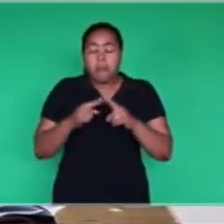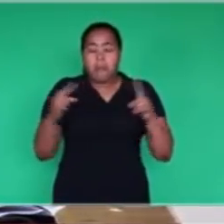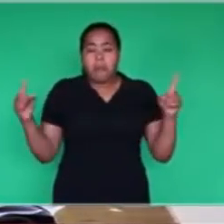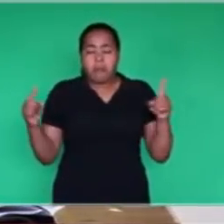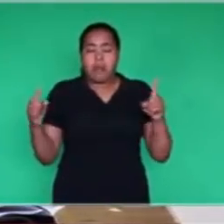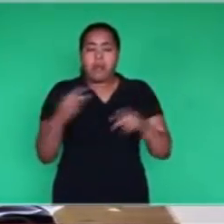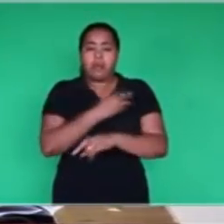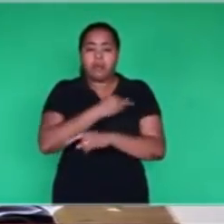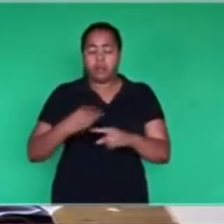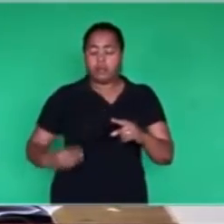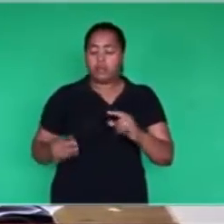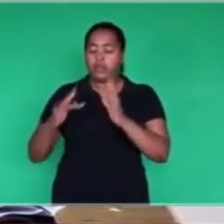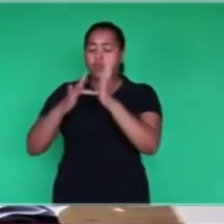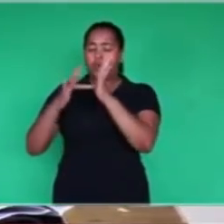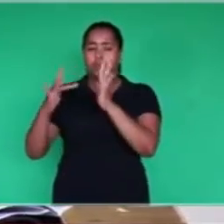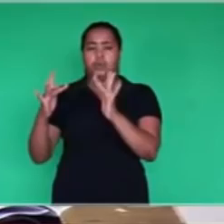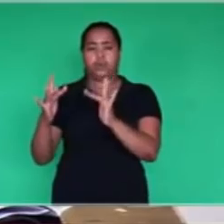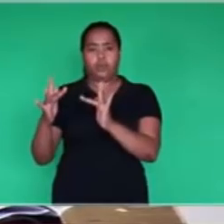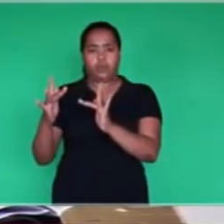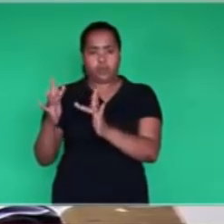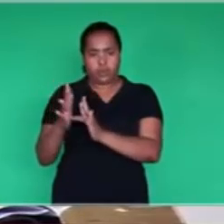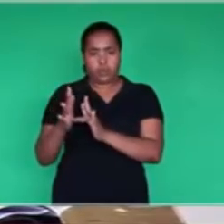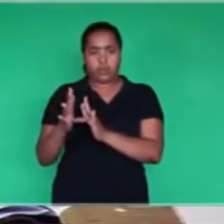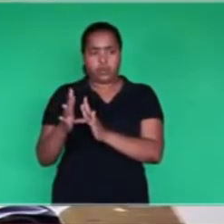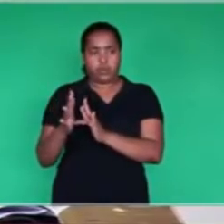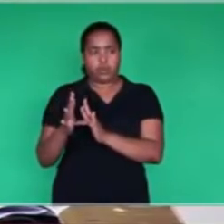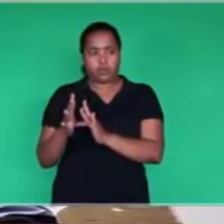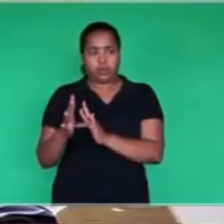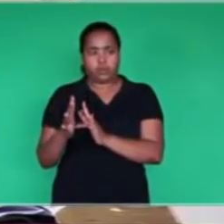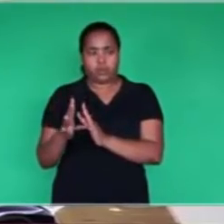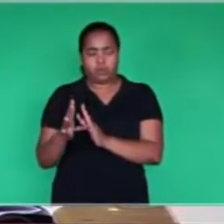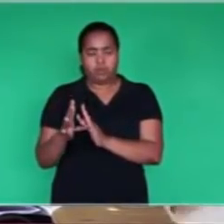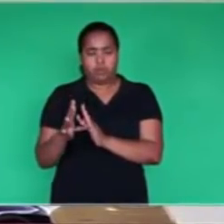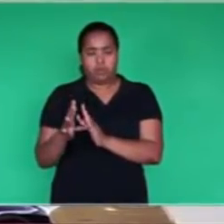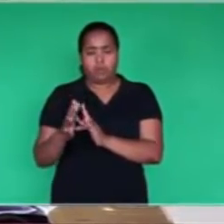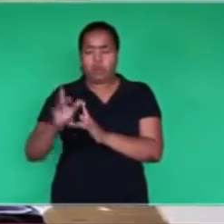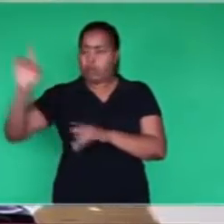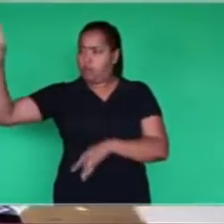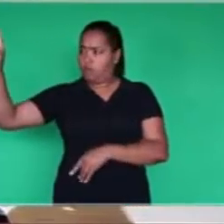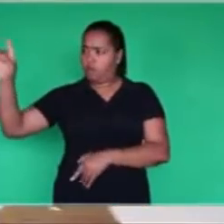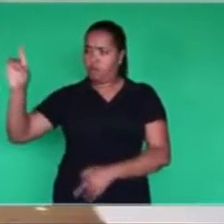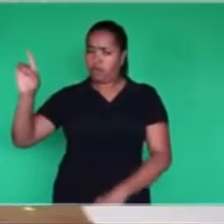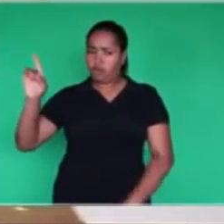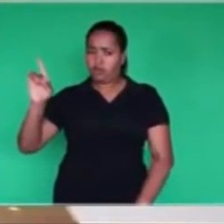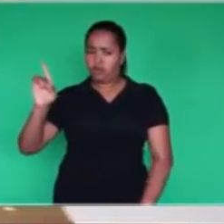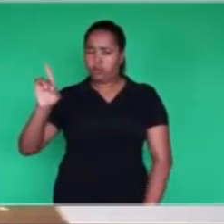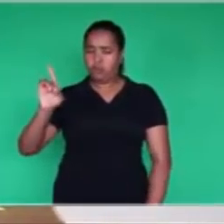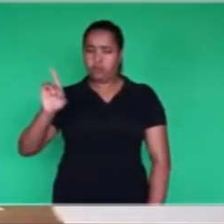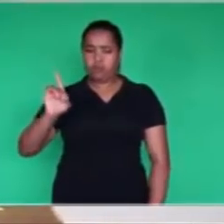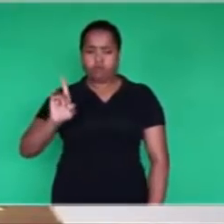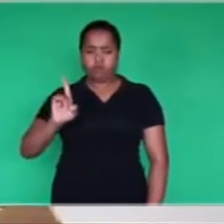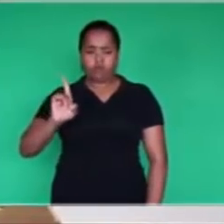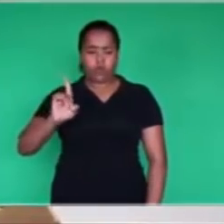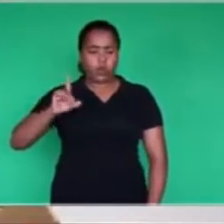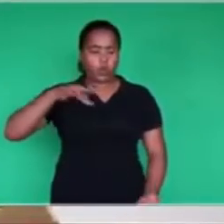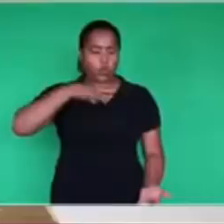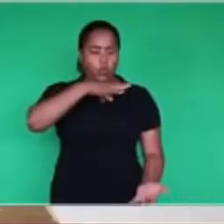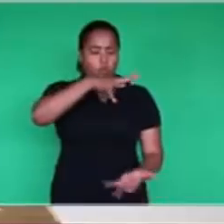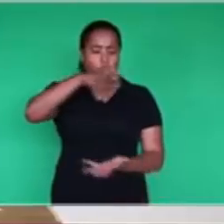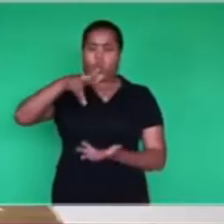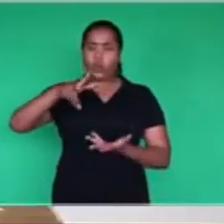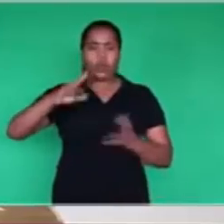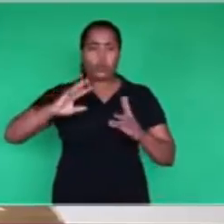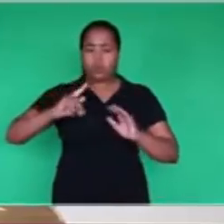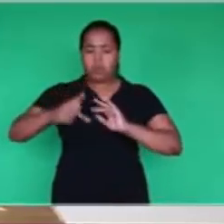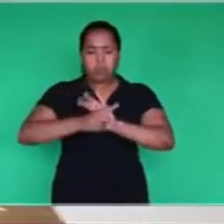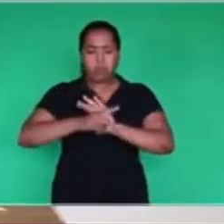Messias, Jesus, é que vai cuidar do trono dele. Ele vai descer e diz, não, o trono aqui é meu. Eu mando, eu